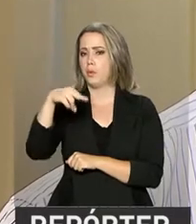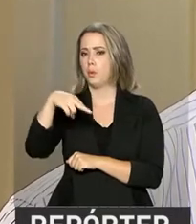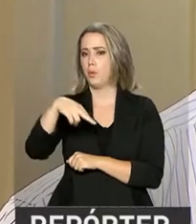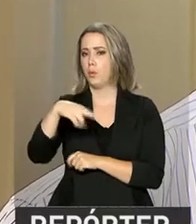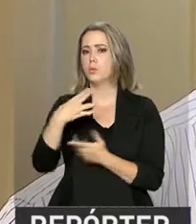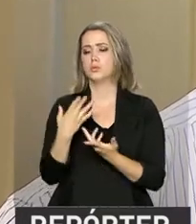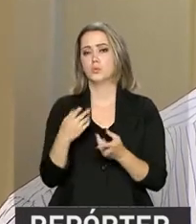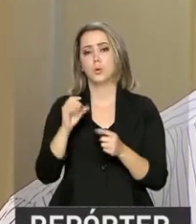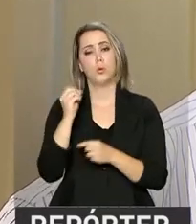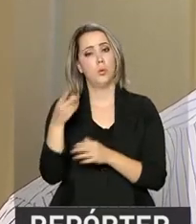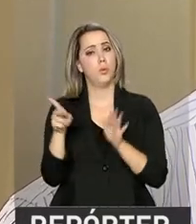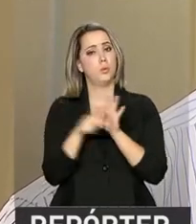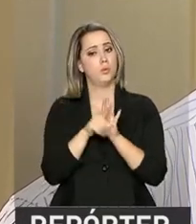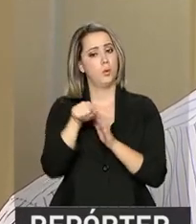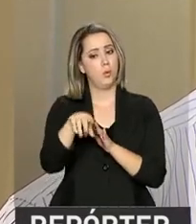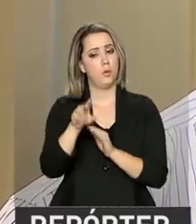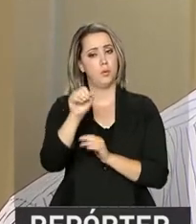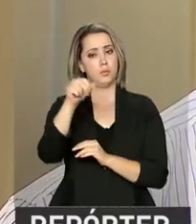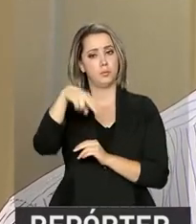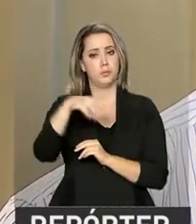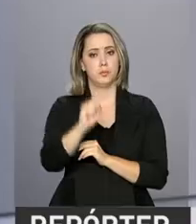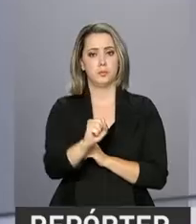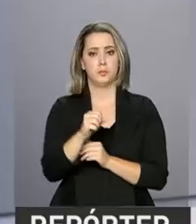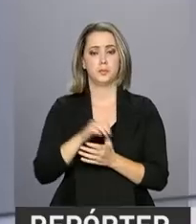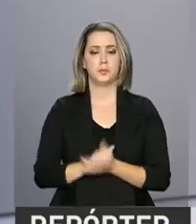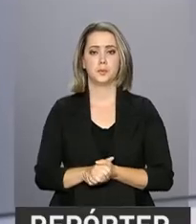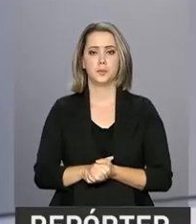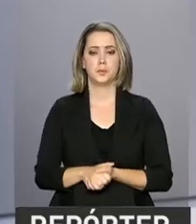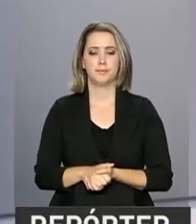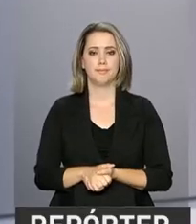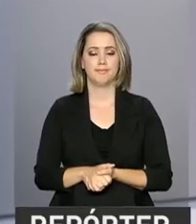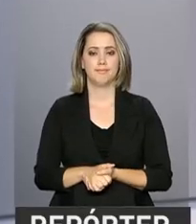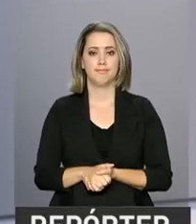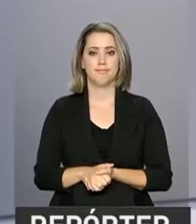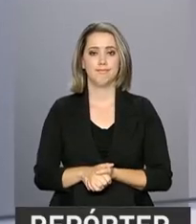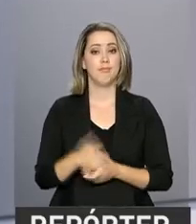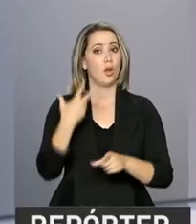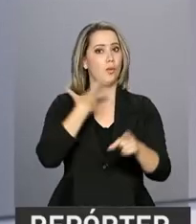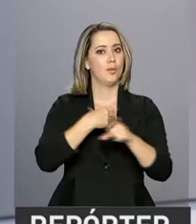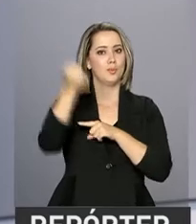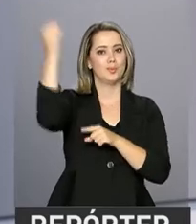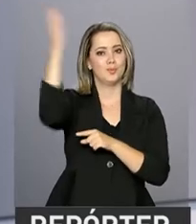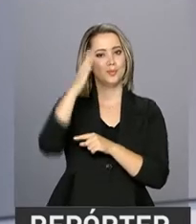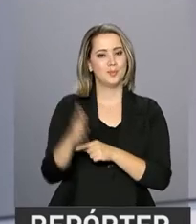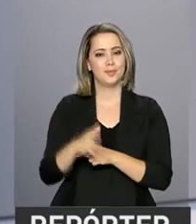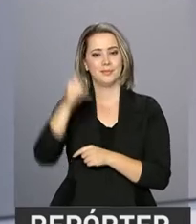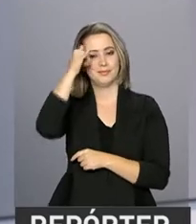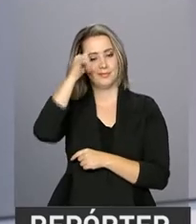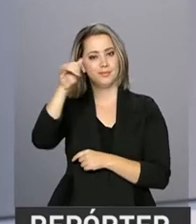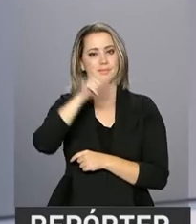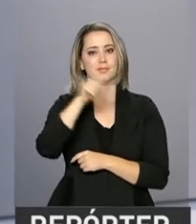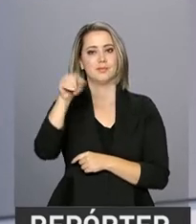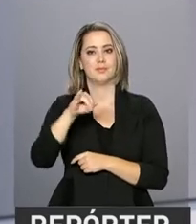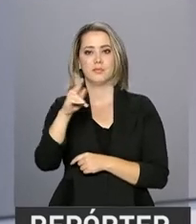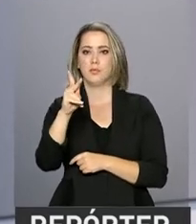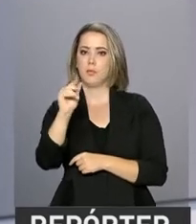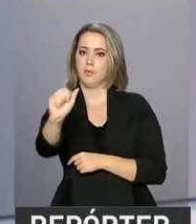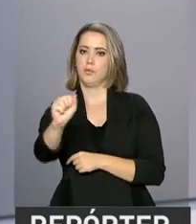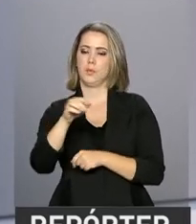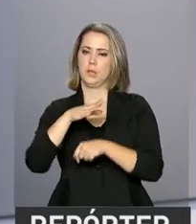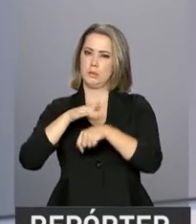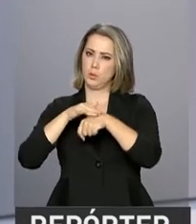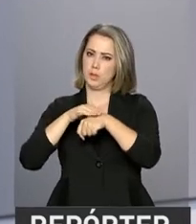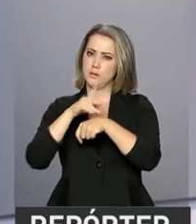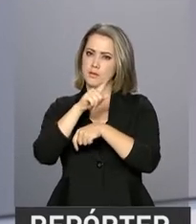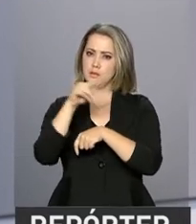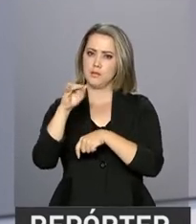de comunicação ou a própria Agência Nacional de Saúde. Uma vitória do Brasil no combate à Zika. O